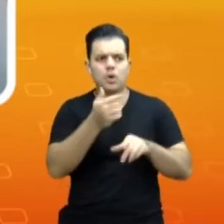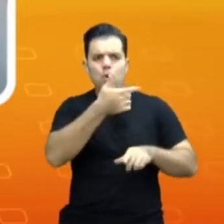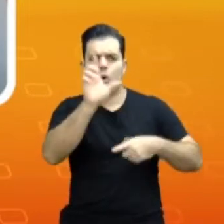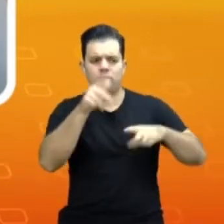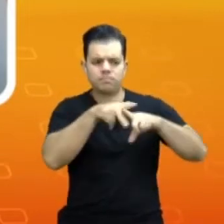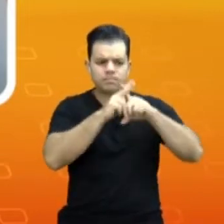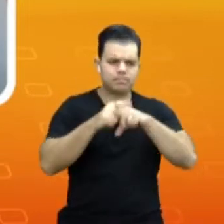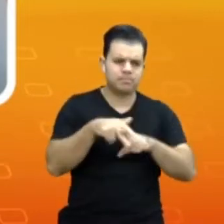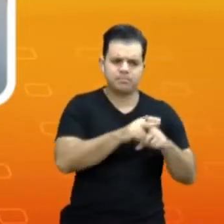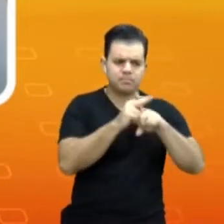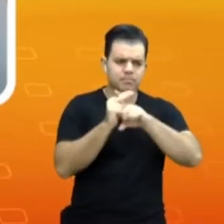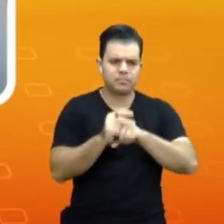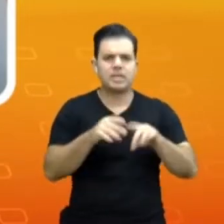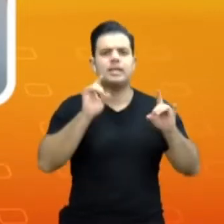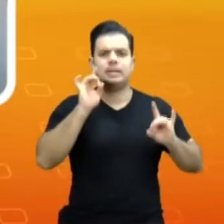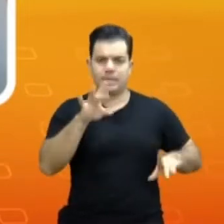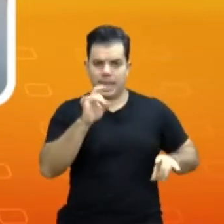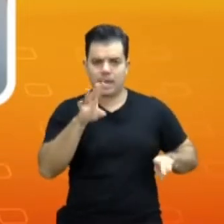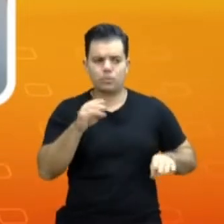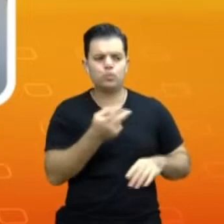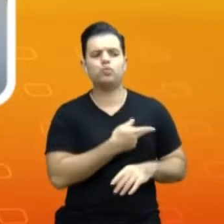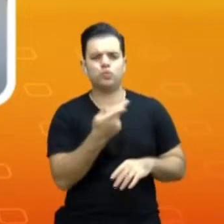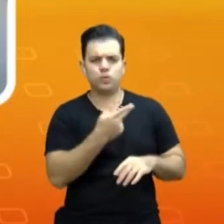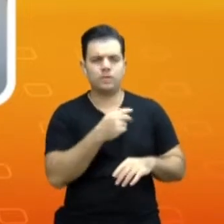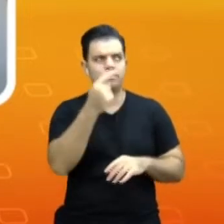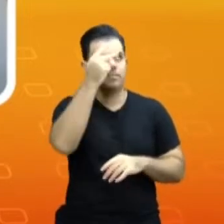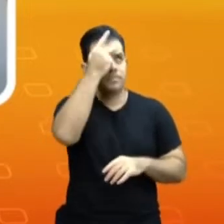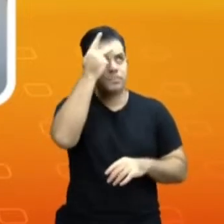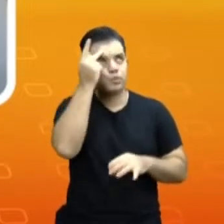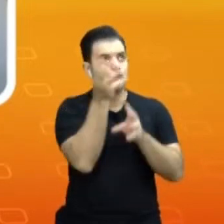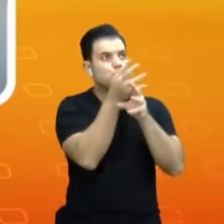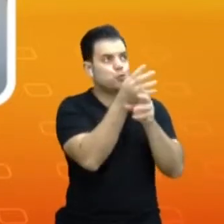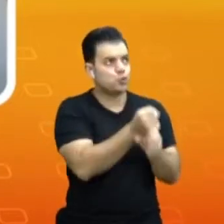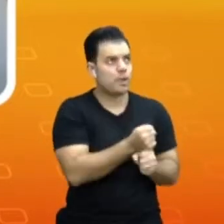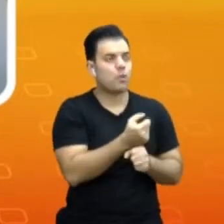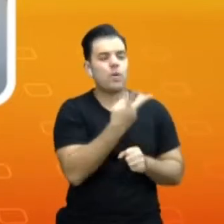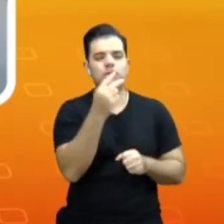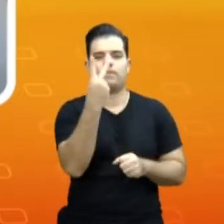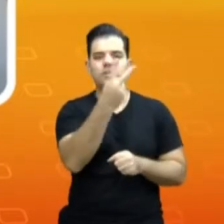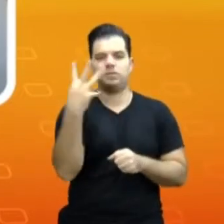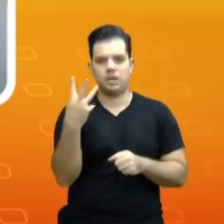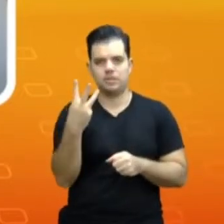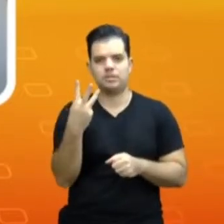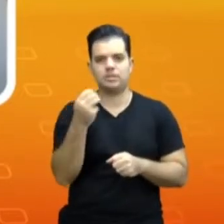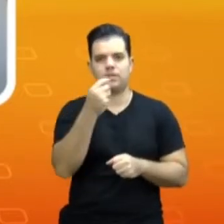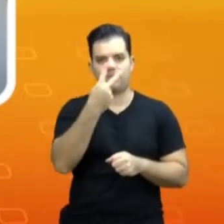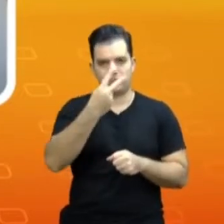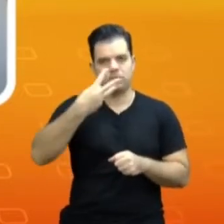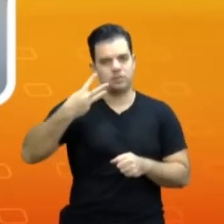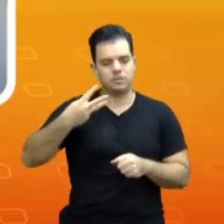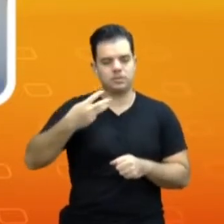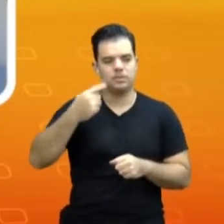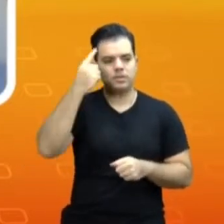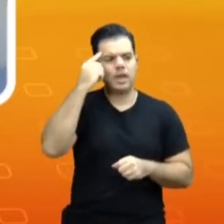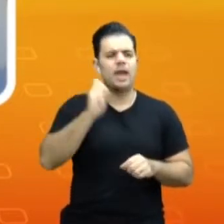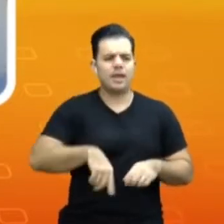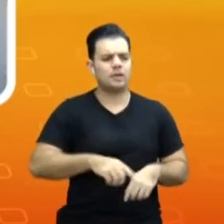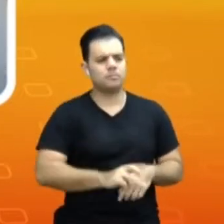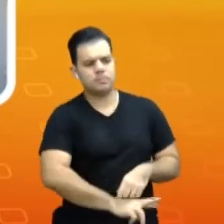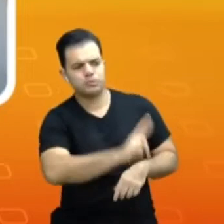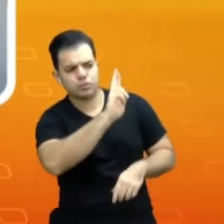funções mais operacionais. A gente estava considerando 23 pessoas. Né? E aí dentro dessas 23 pessoas tinha o técnico